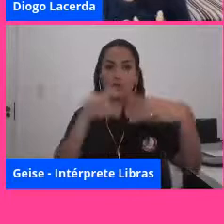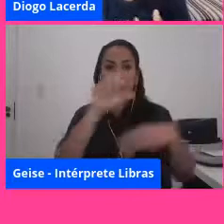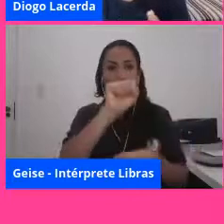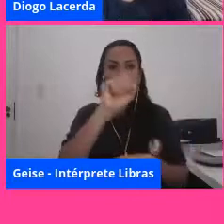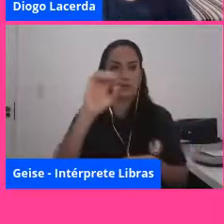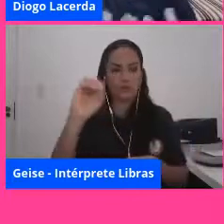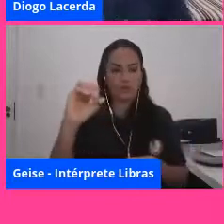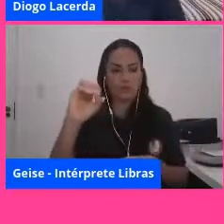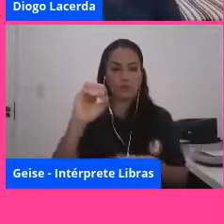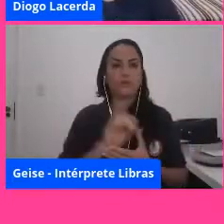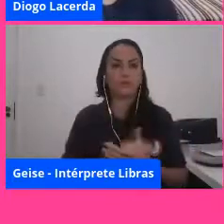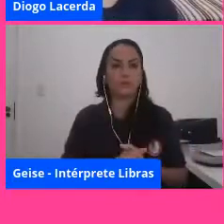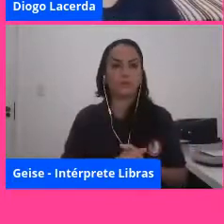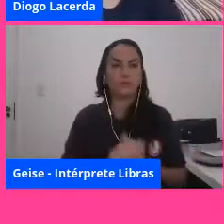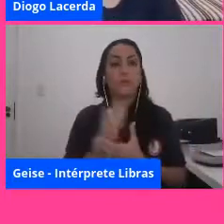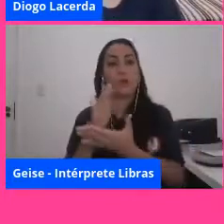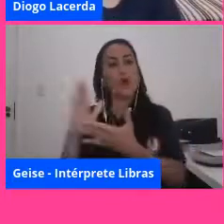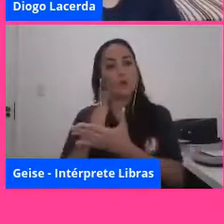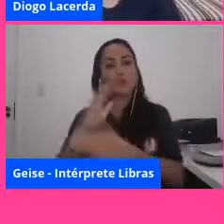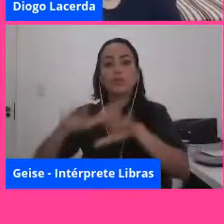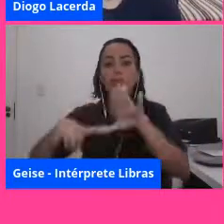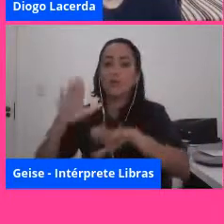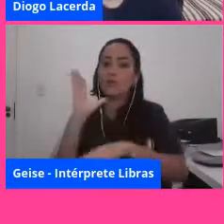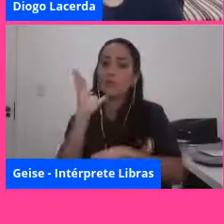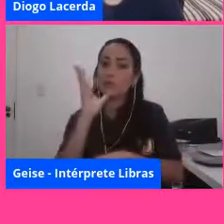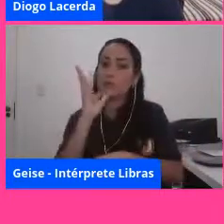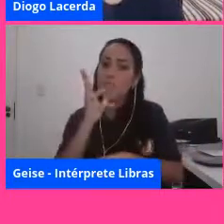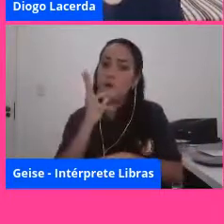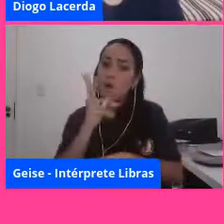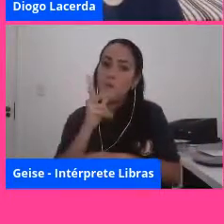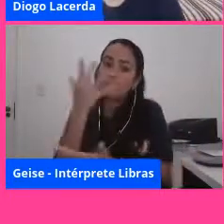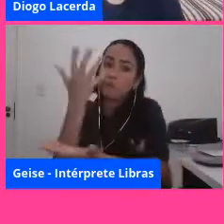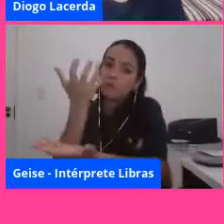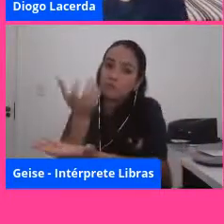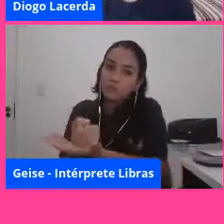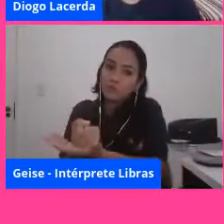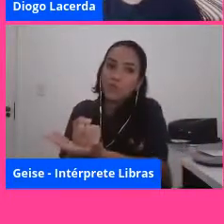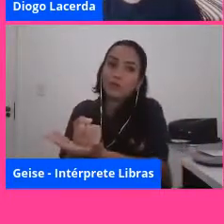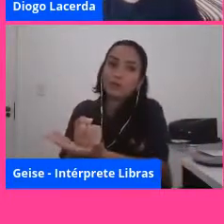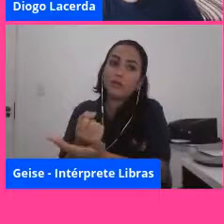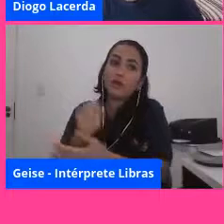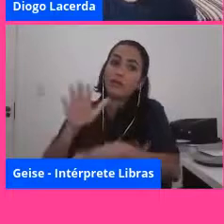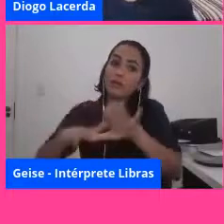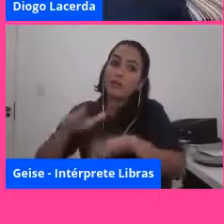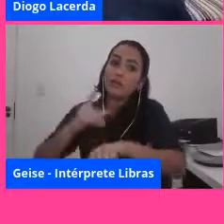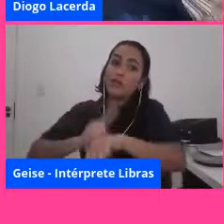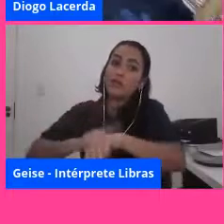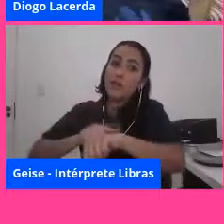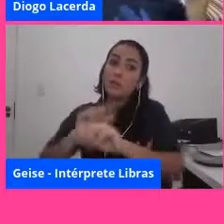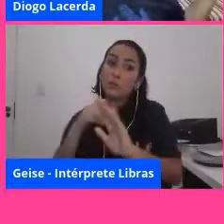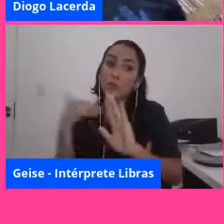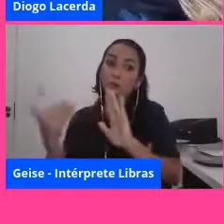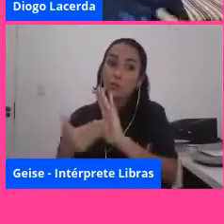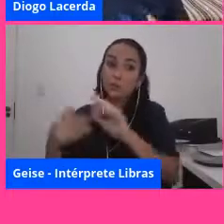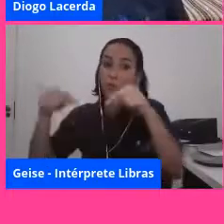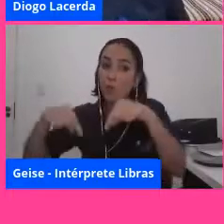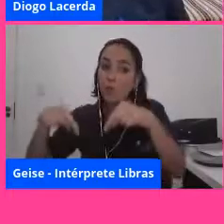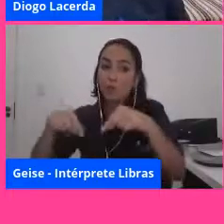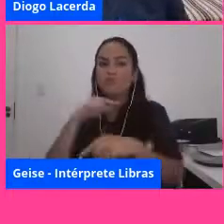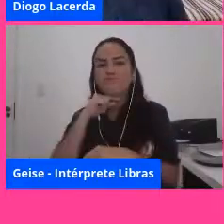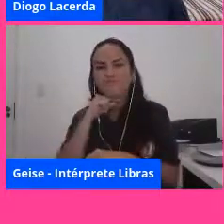de que algumas pessoas vão demorar para baixar esses softwares. E não vai dar tempo, talvez, de fazer tudo hoje na